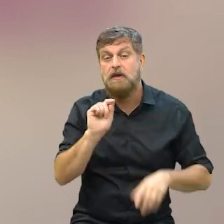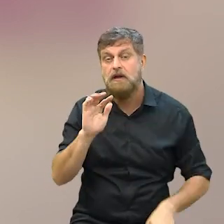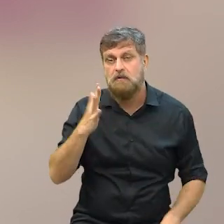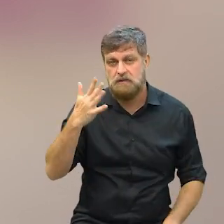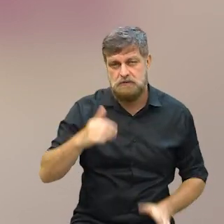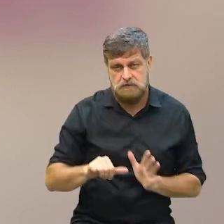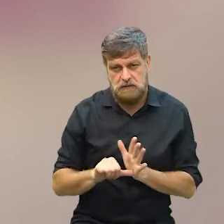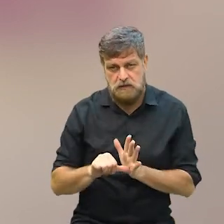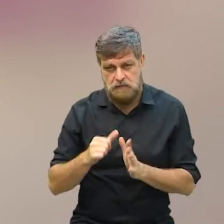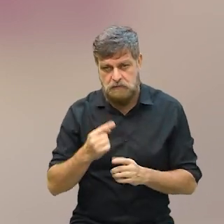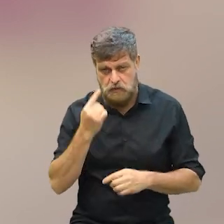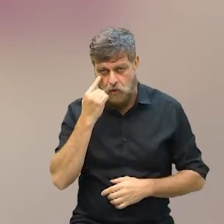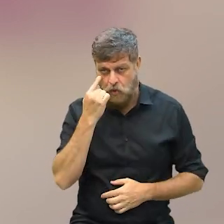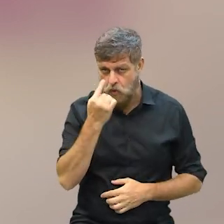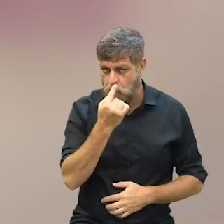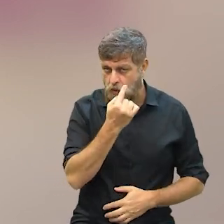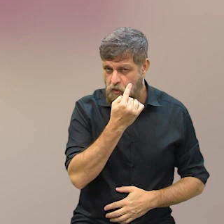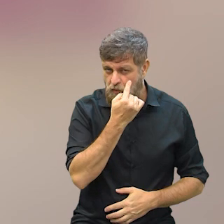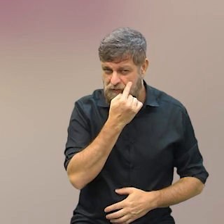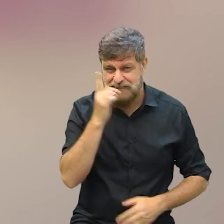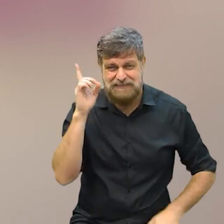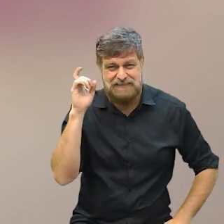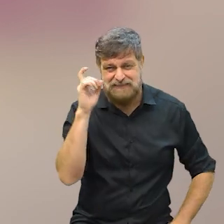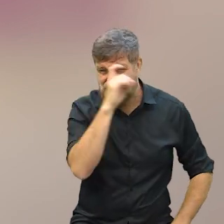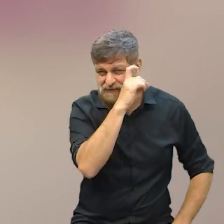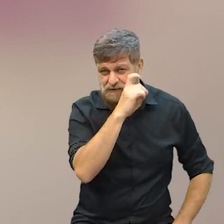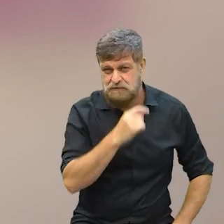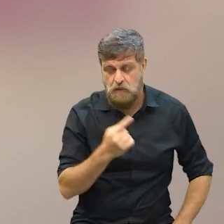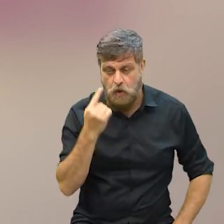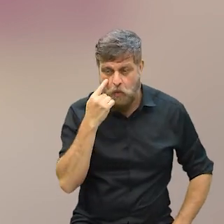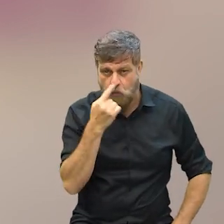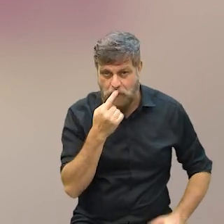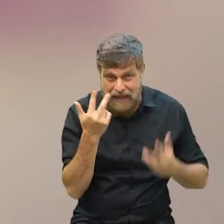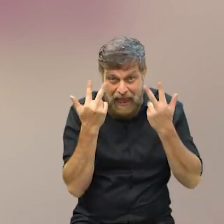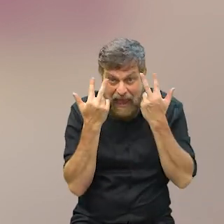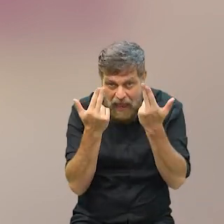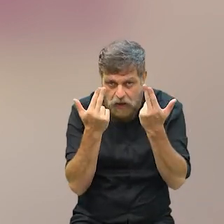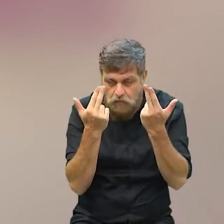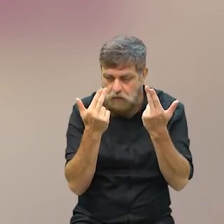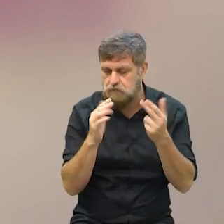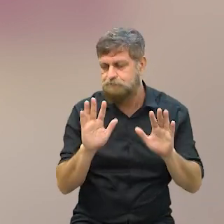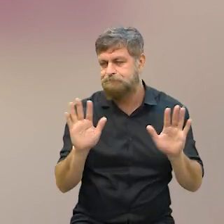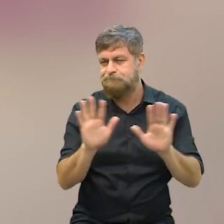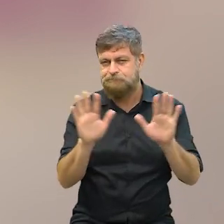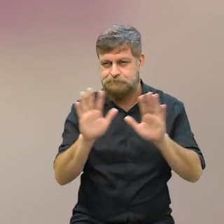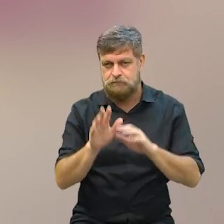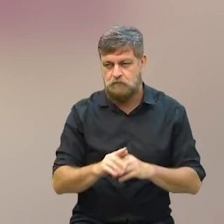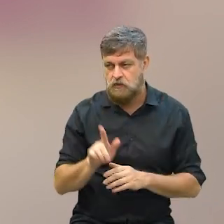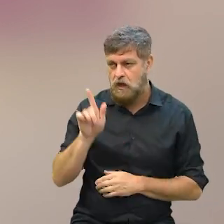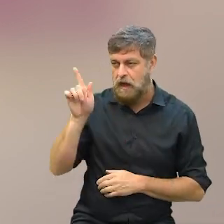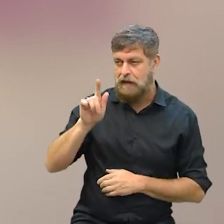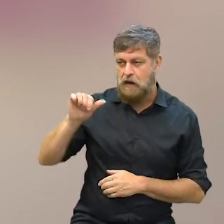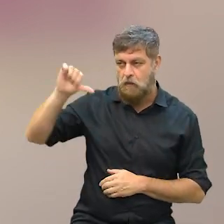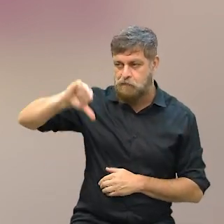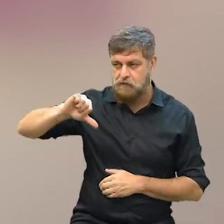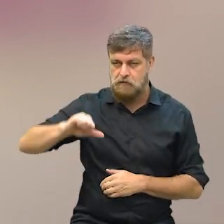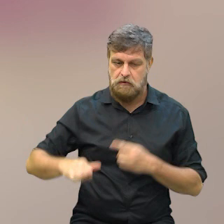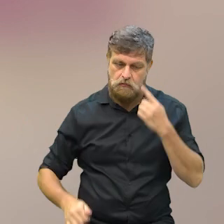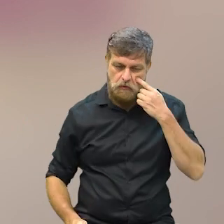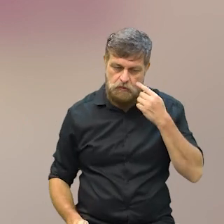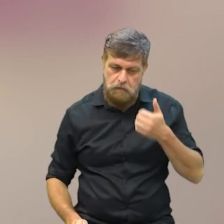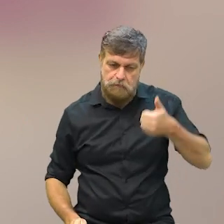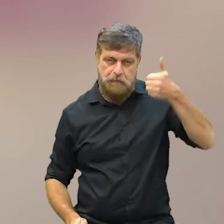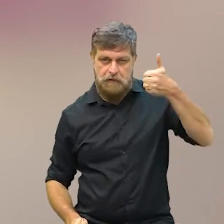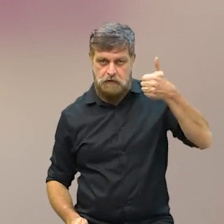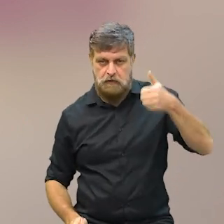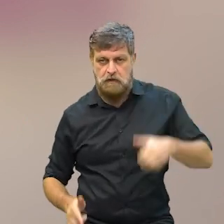acontece? Primeiro, o seu olho, dificilmente um olho é idêntico ao outro em termos de grau. Então, geralmente, você